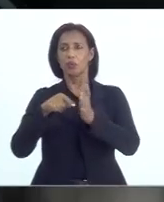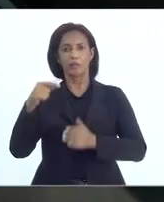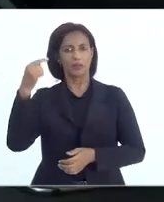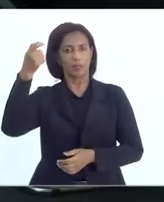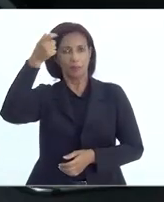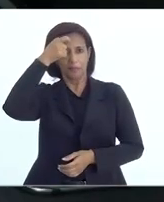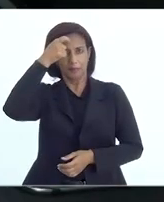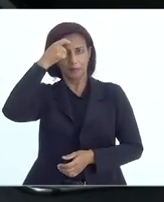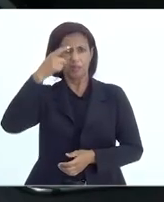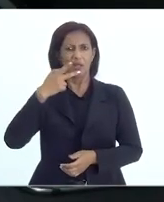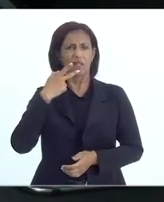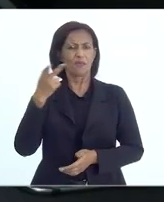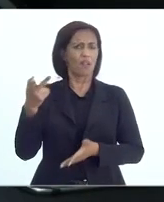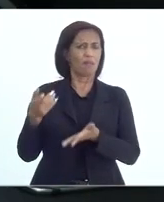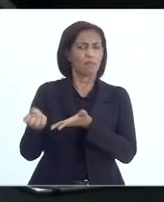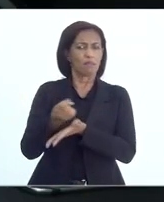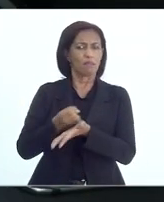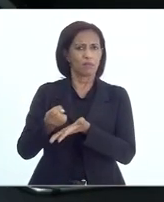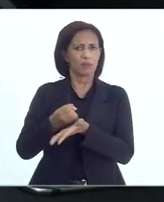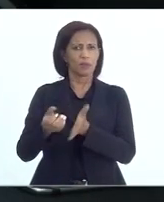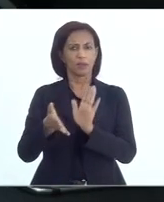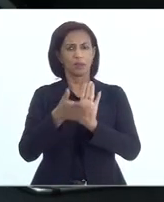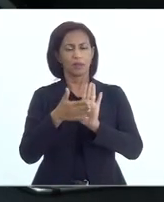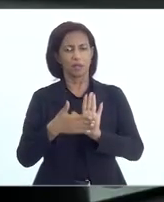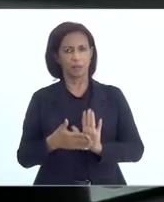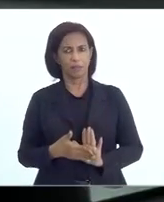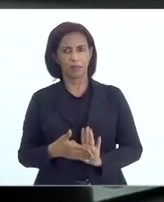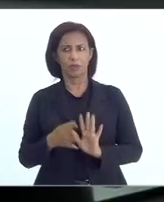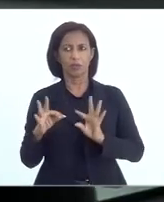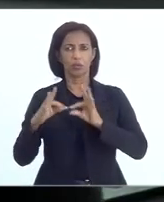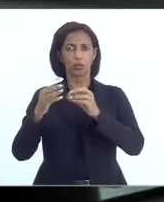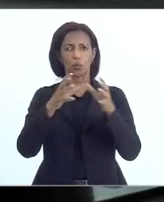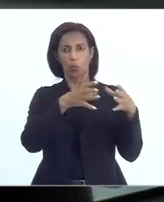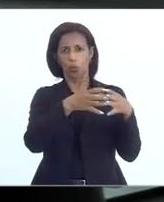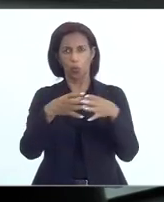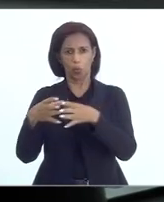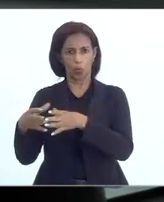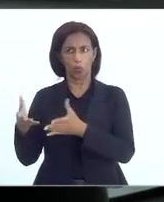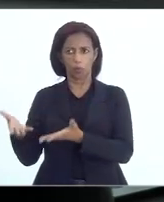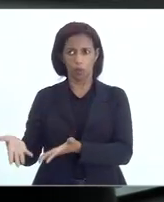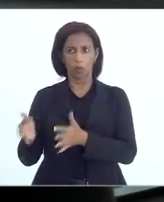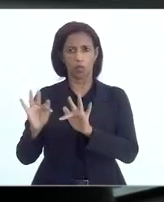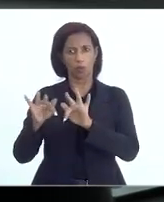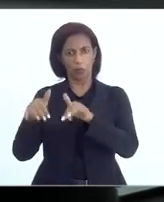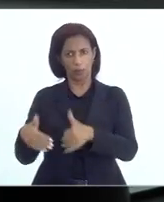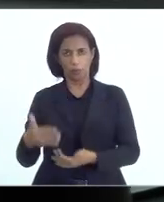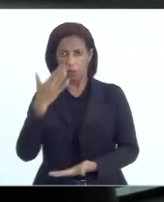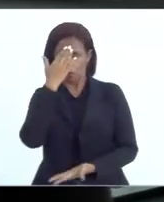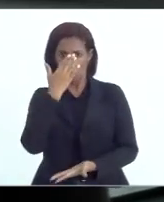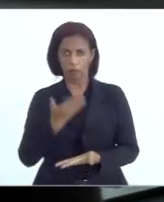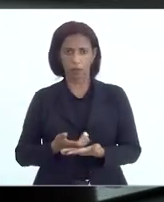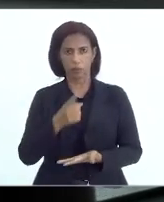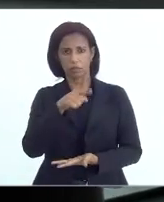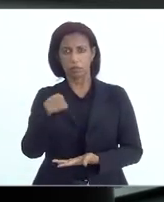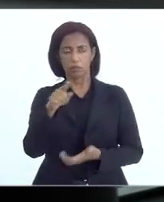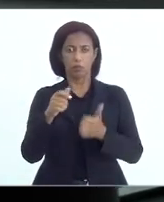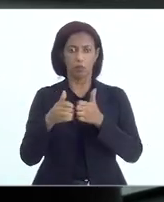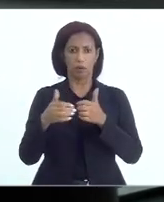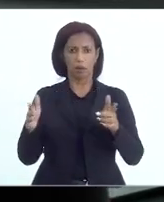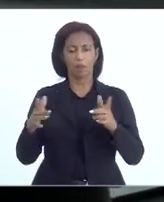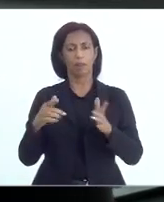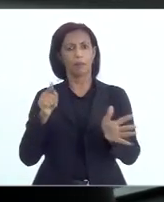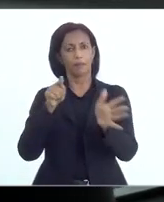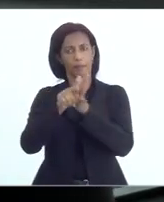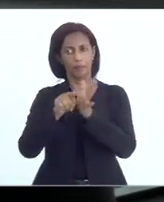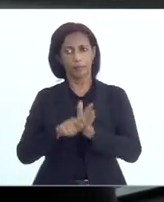Nós já vamos citar basicamente as demandas as pendências de todos os grupos aqui e ao final Eu acredito que vamos abrir